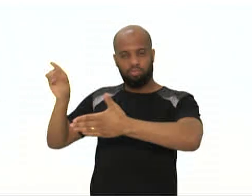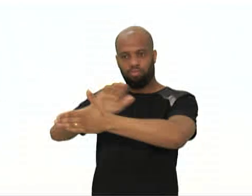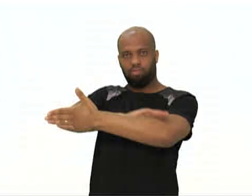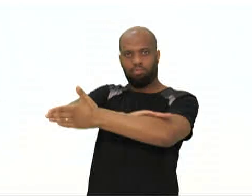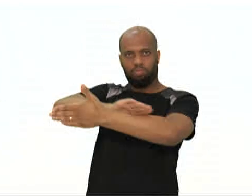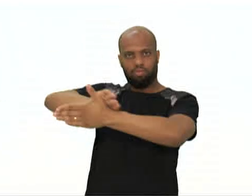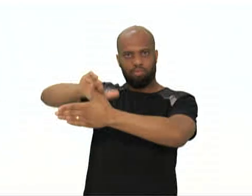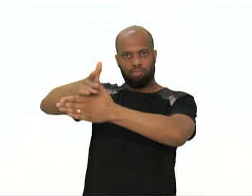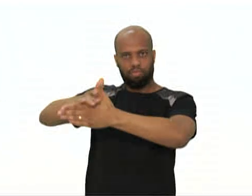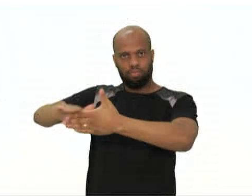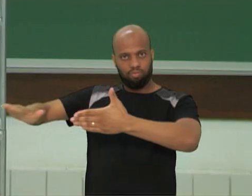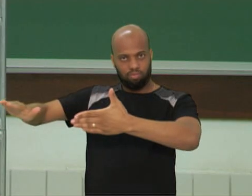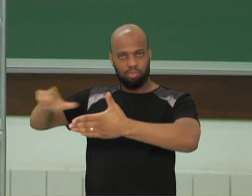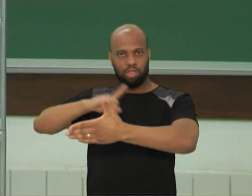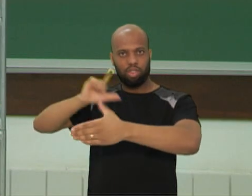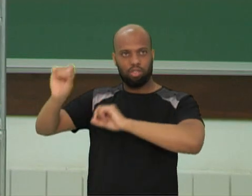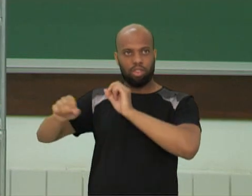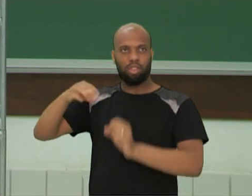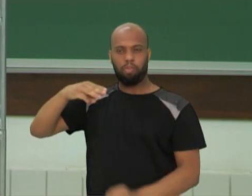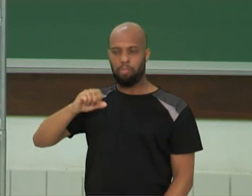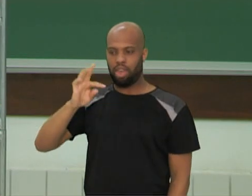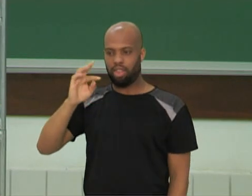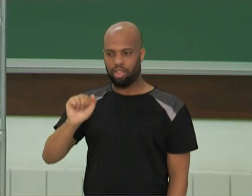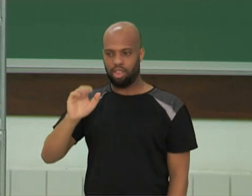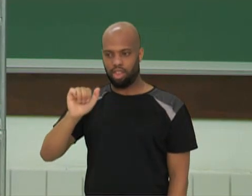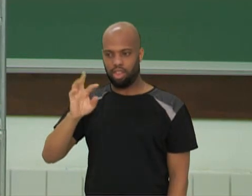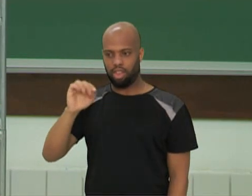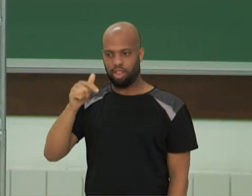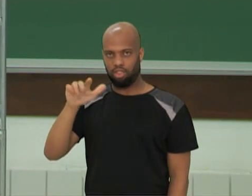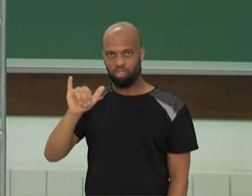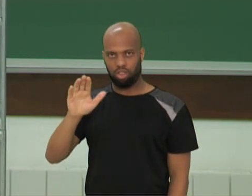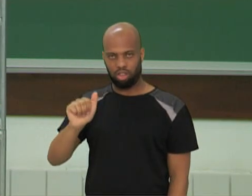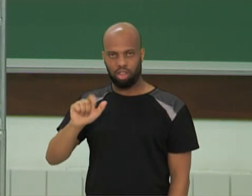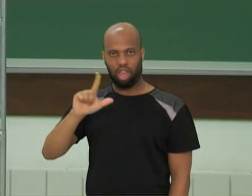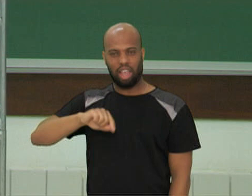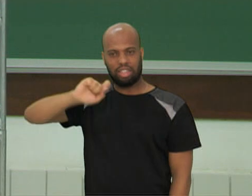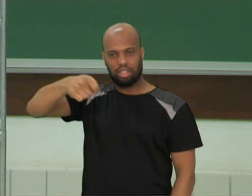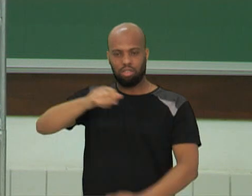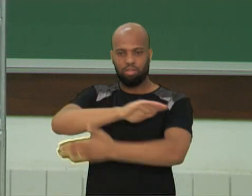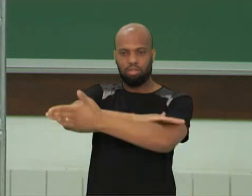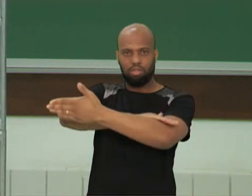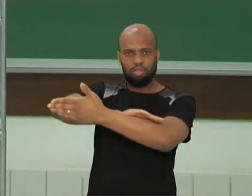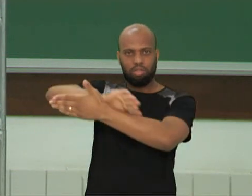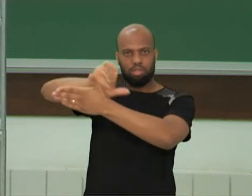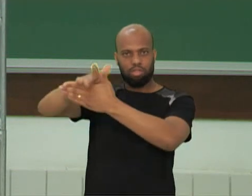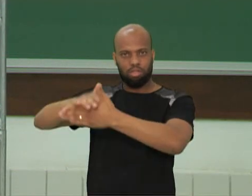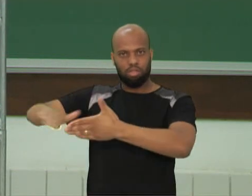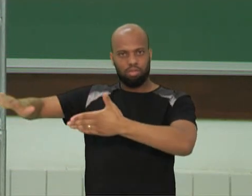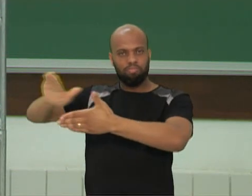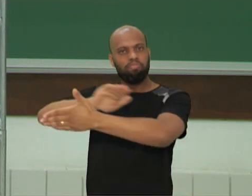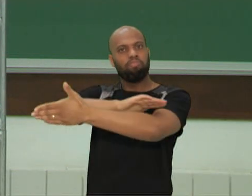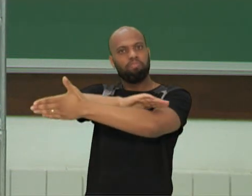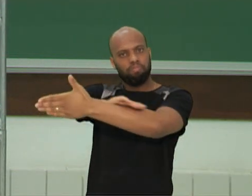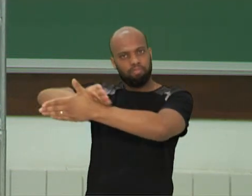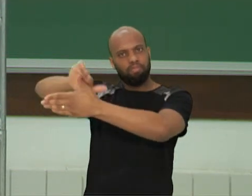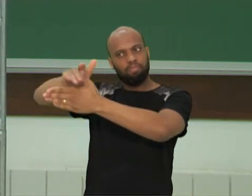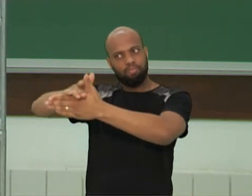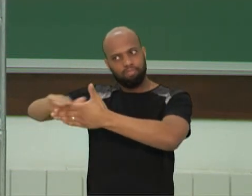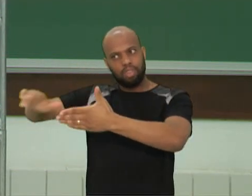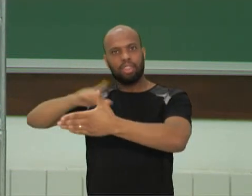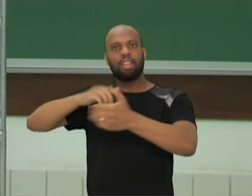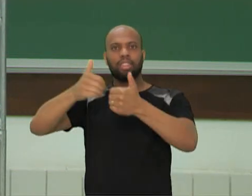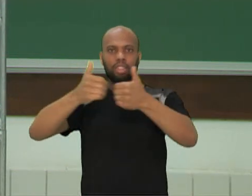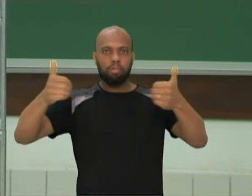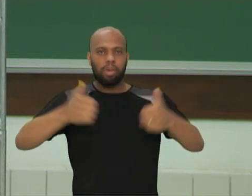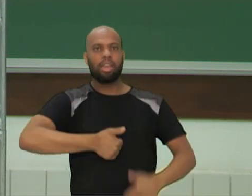canto inferior. Mata Atlântica sendo a mata que está na Serra do Mar, que faz a divisão entre o primeiro